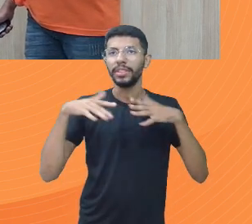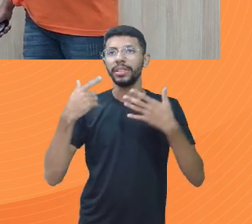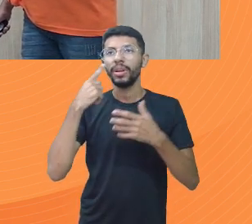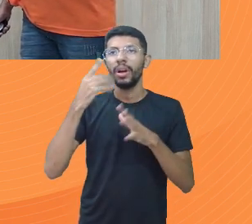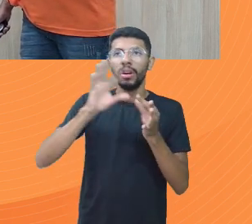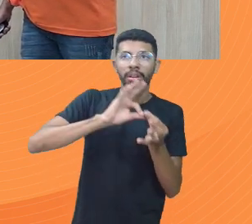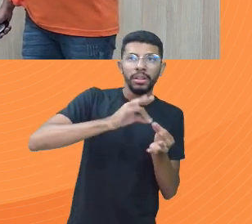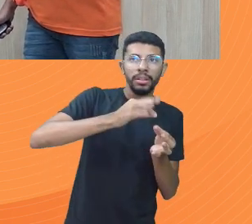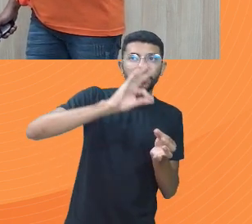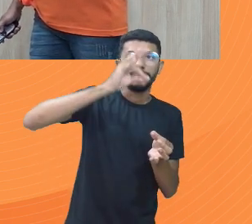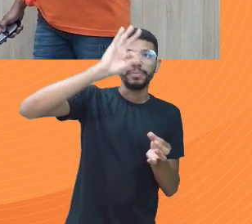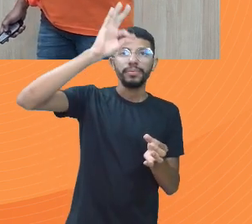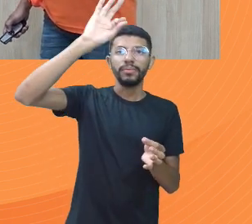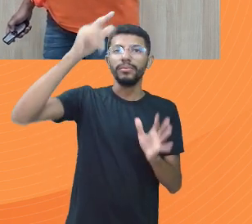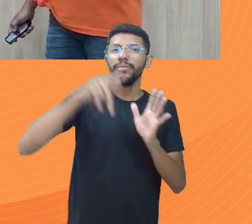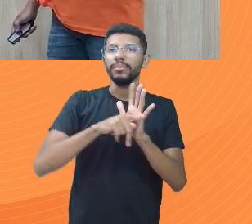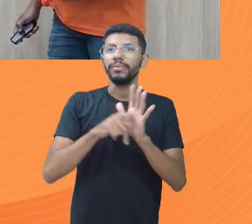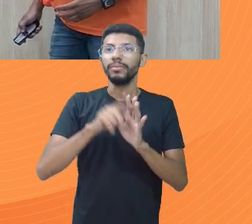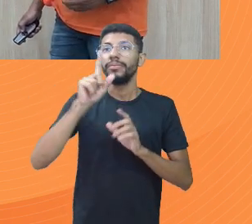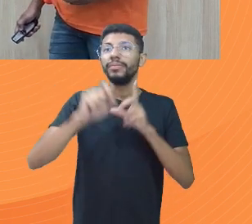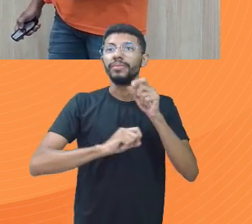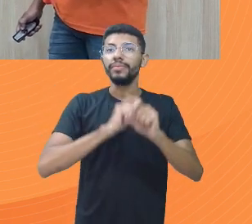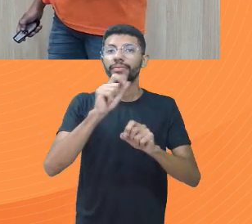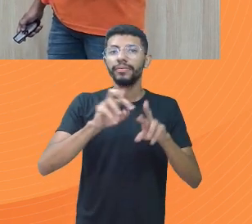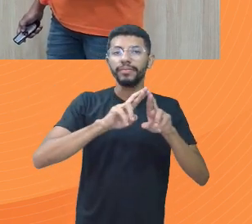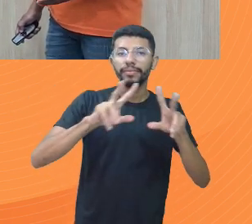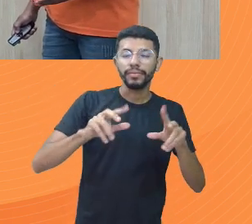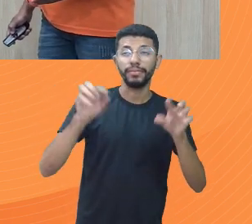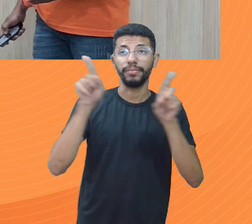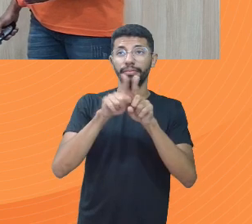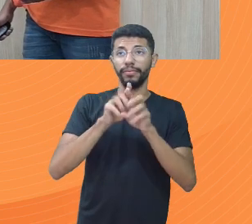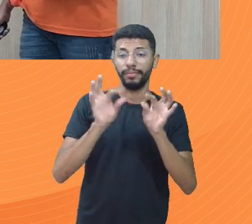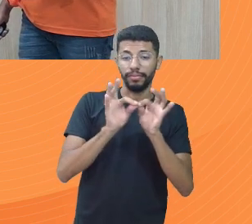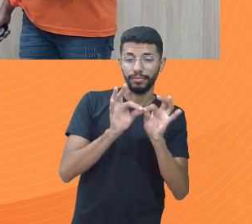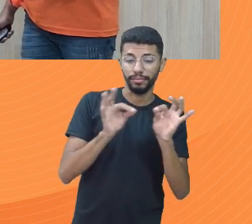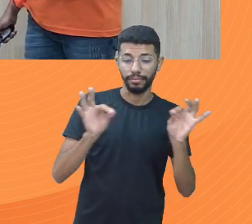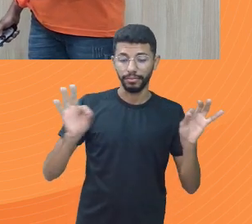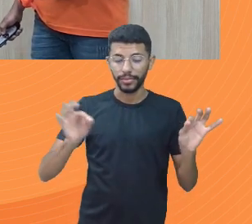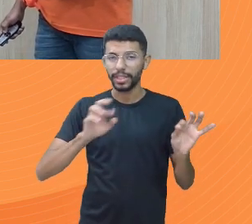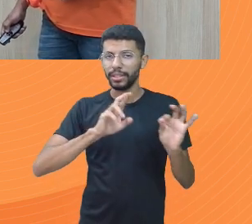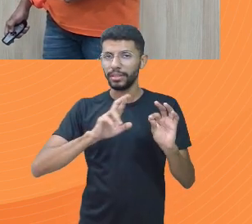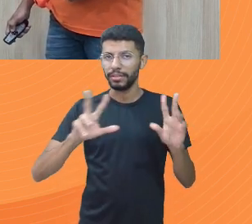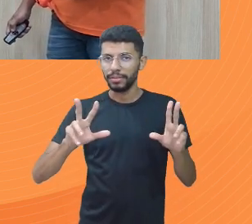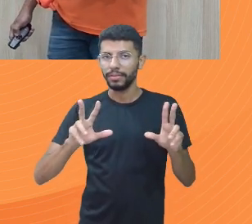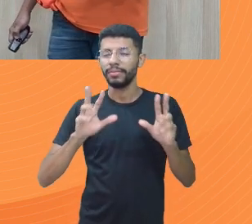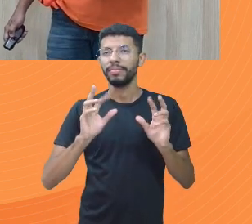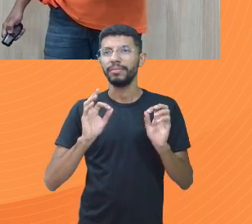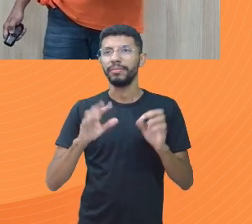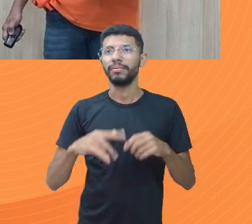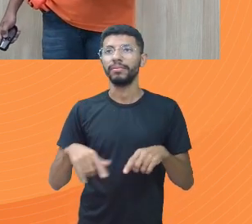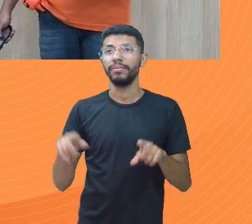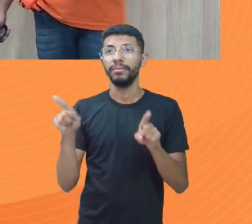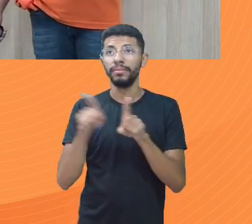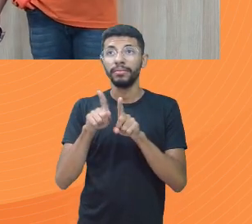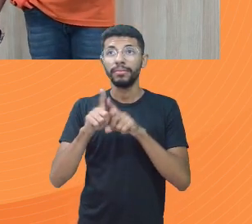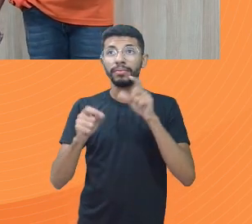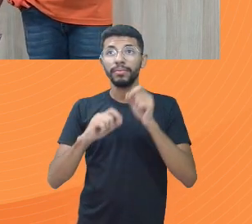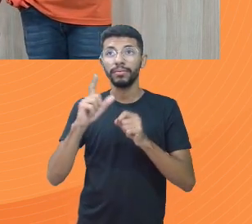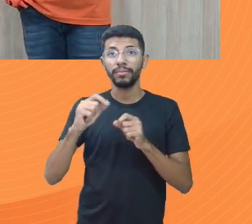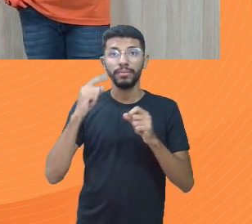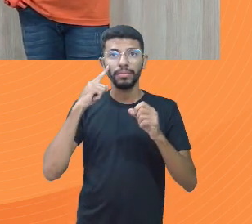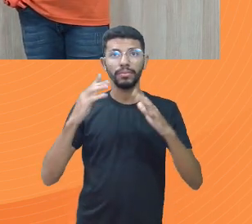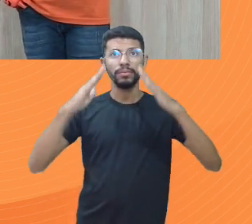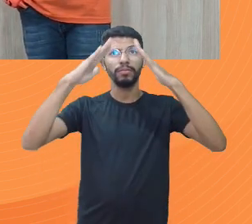altura de cada uma das casas é diferente, a largura de cada uma das casas é diferente, até a altura do